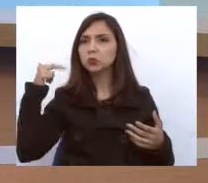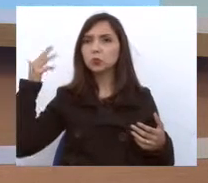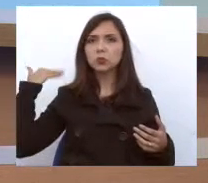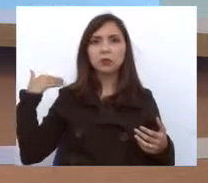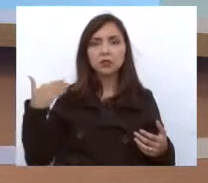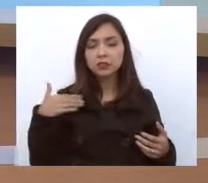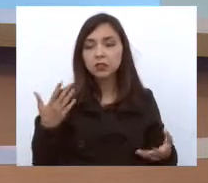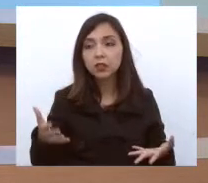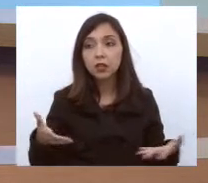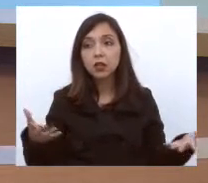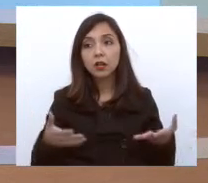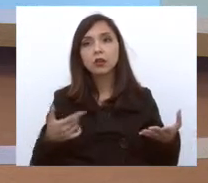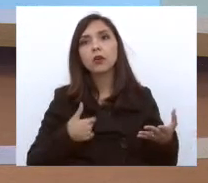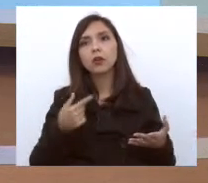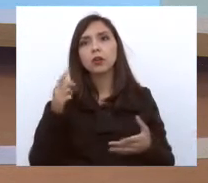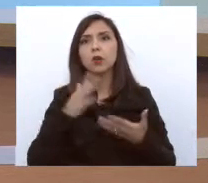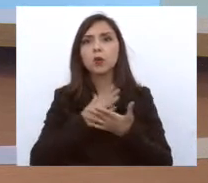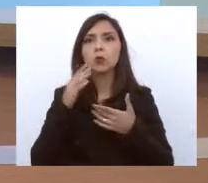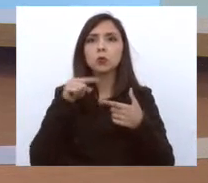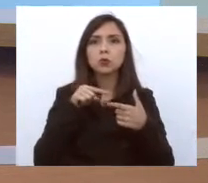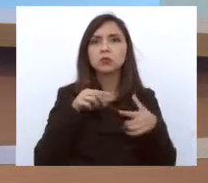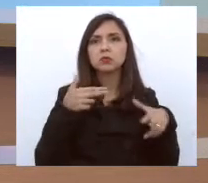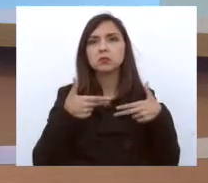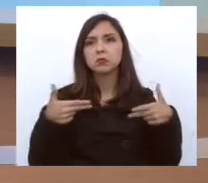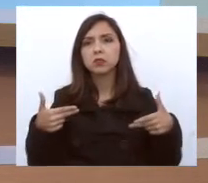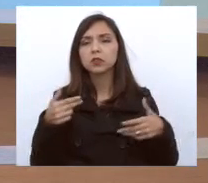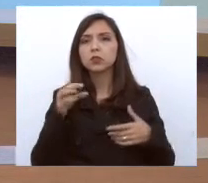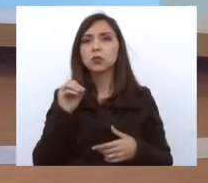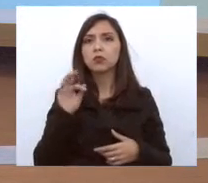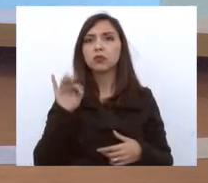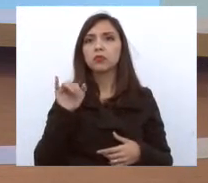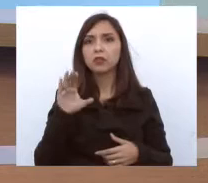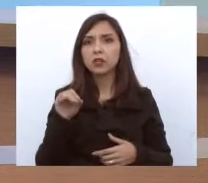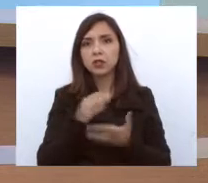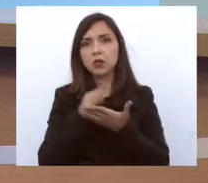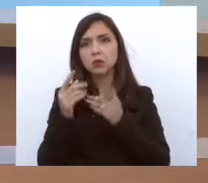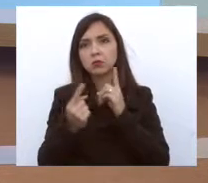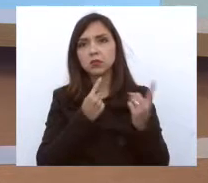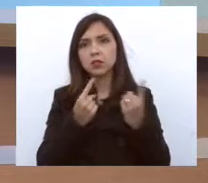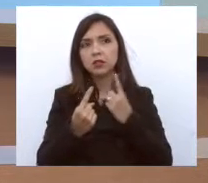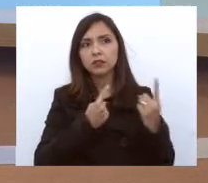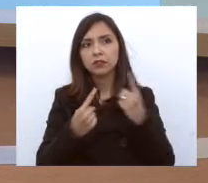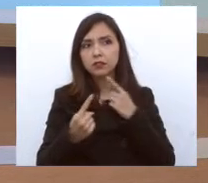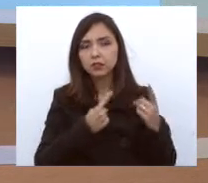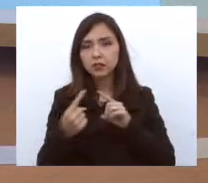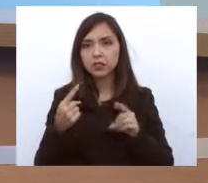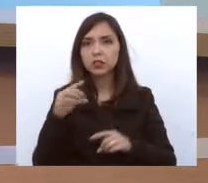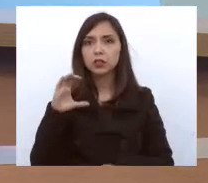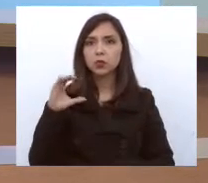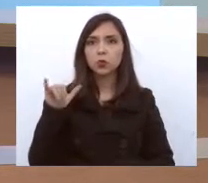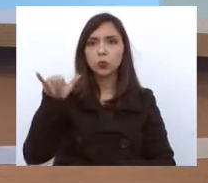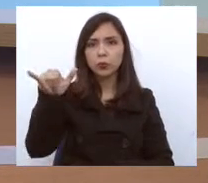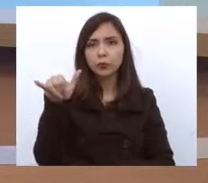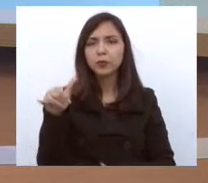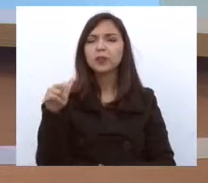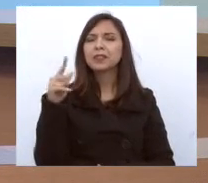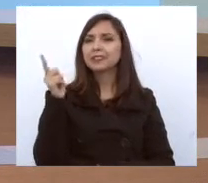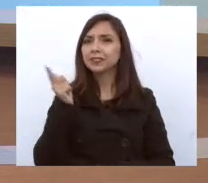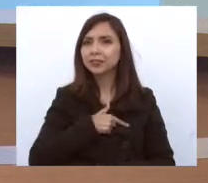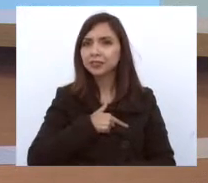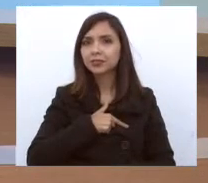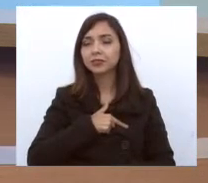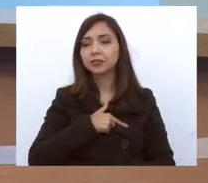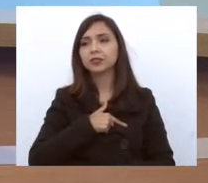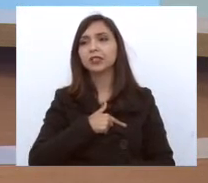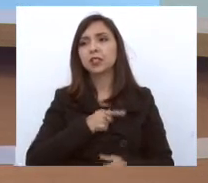várias indicações, vários ofícios, e tem umas avenidas aqui na região de Cumbica que está muito feia. Tá,